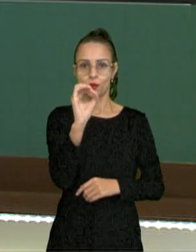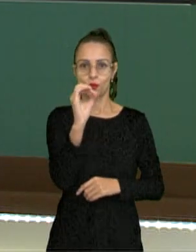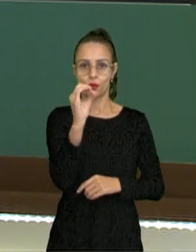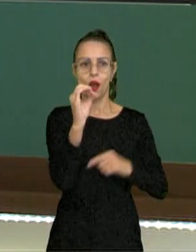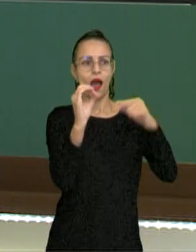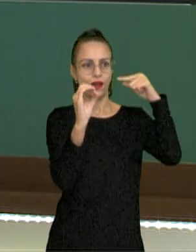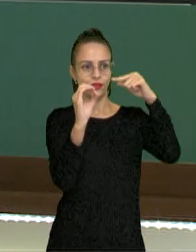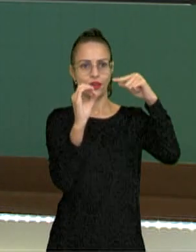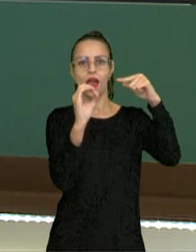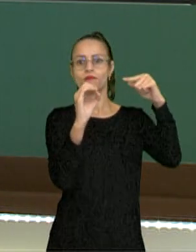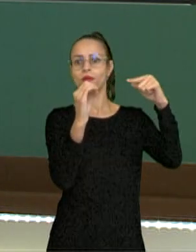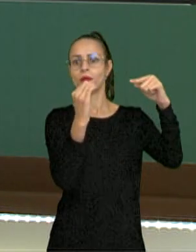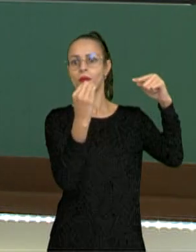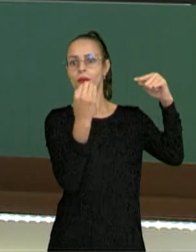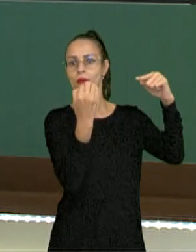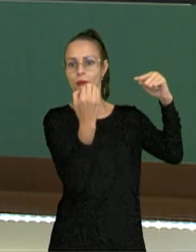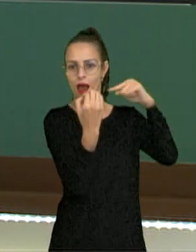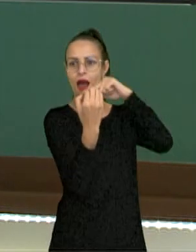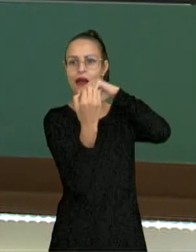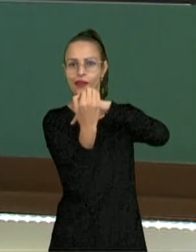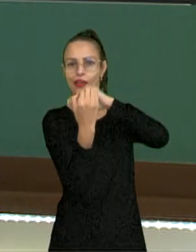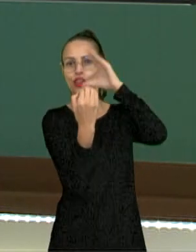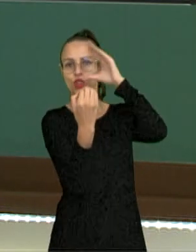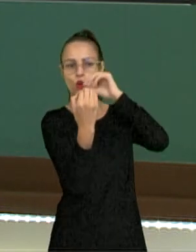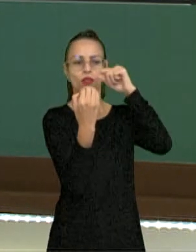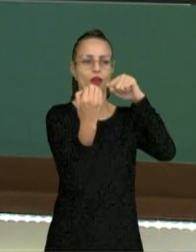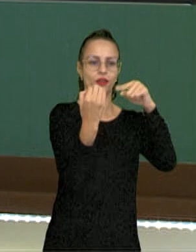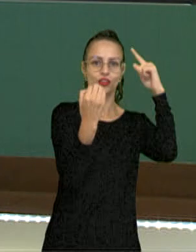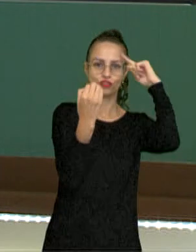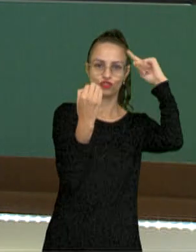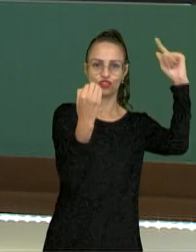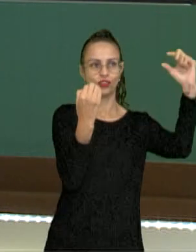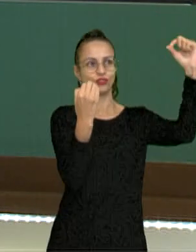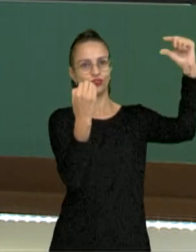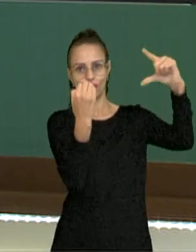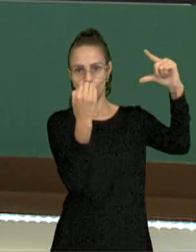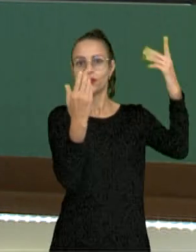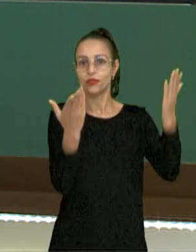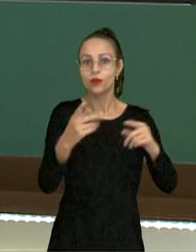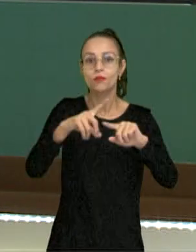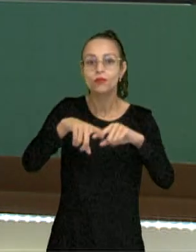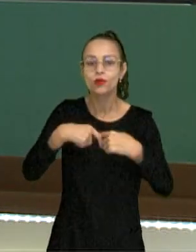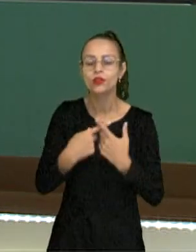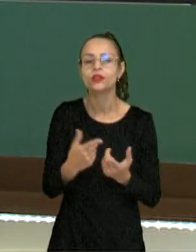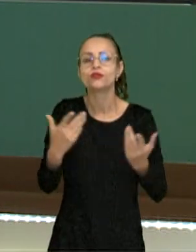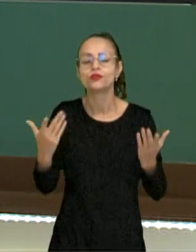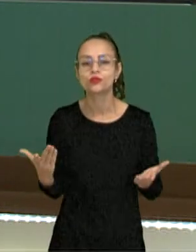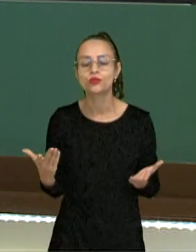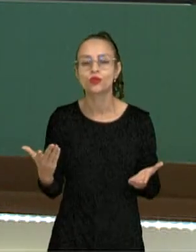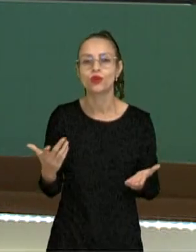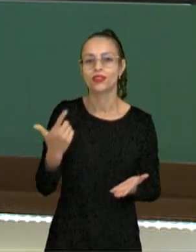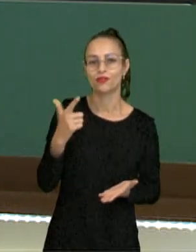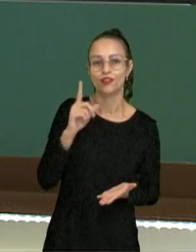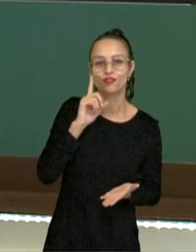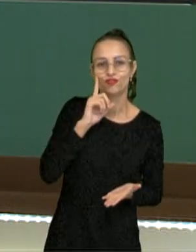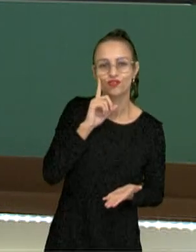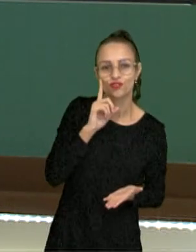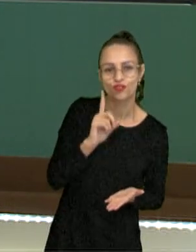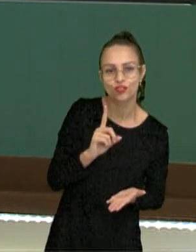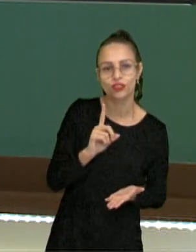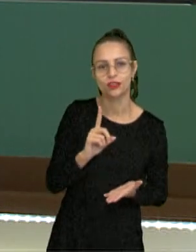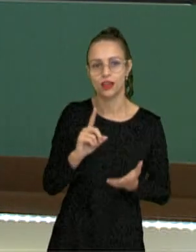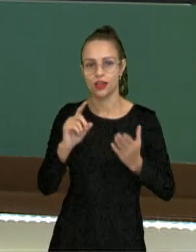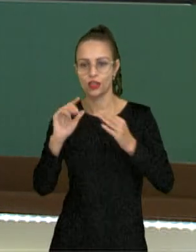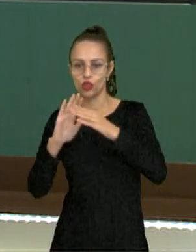para o Sol vai se esconder do Sol e a outra parte vai ficar voltada para o Sol. Por isso que nós não temos o dia e a